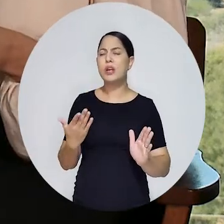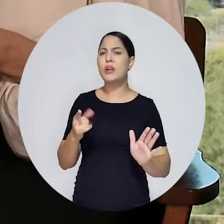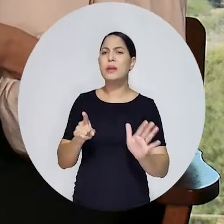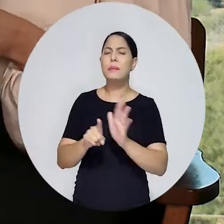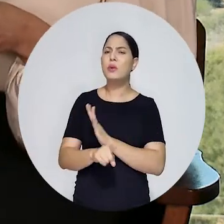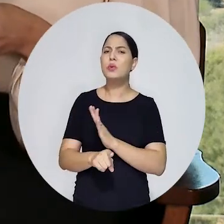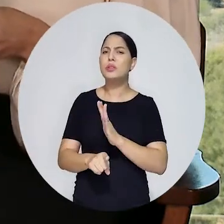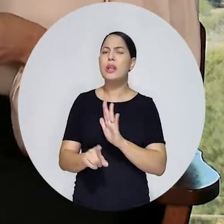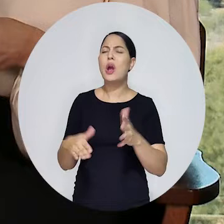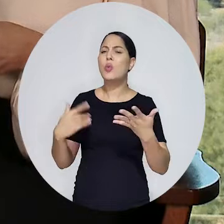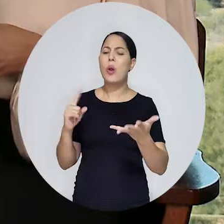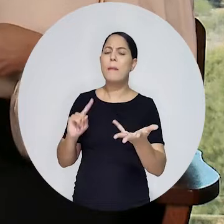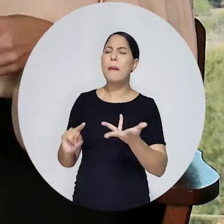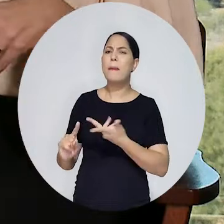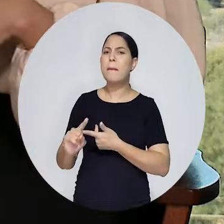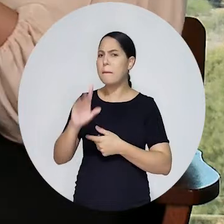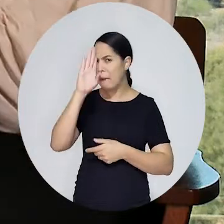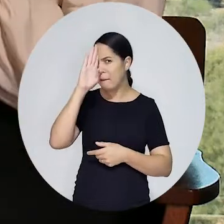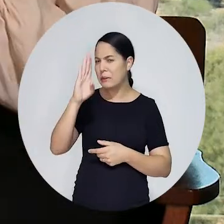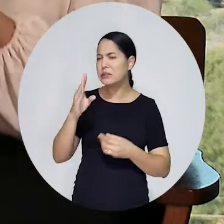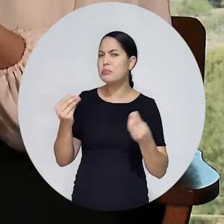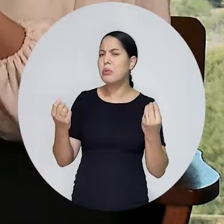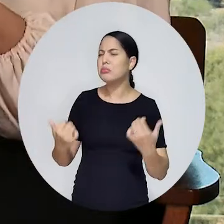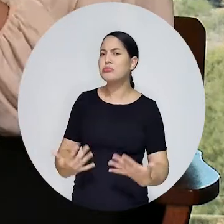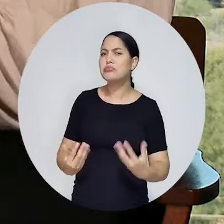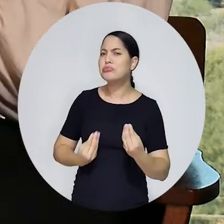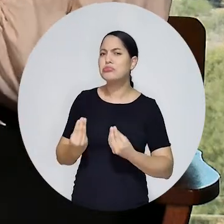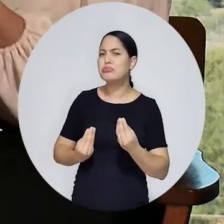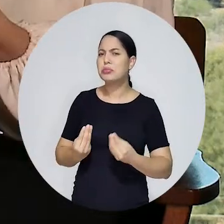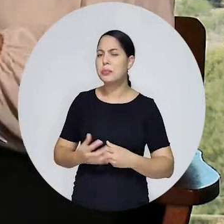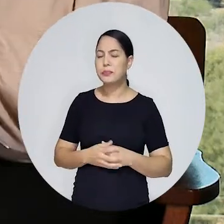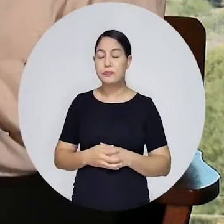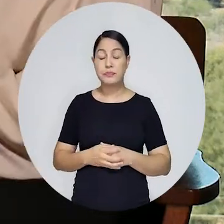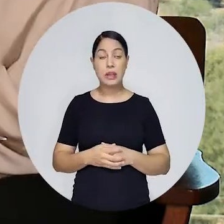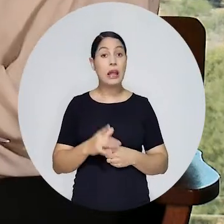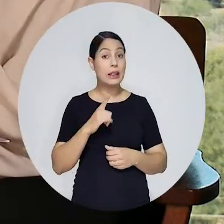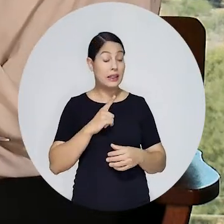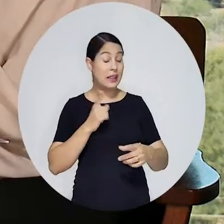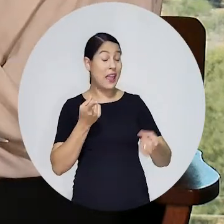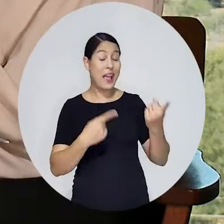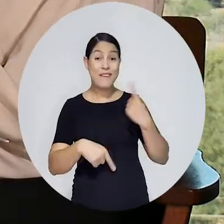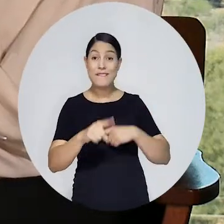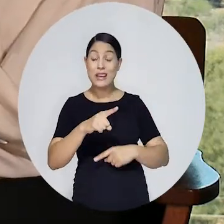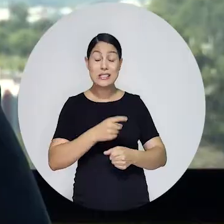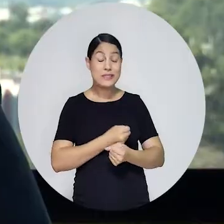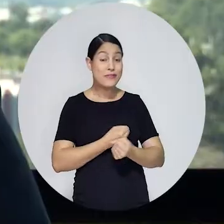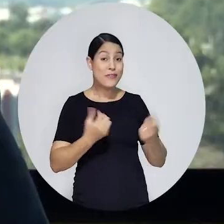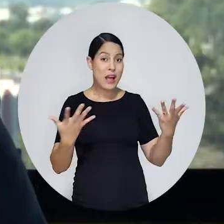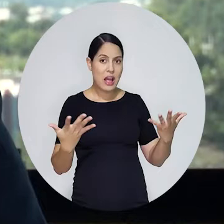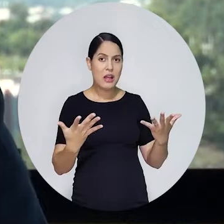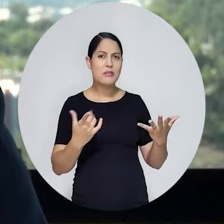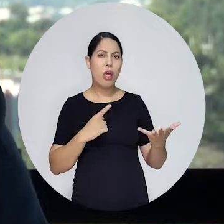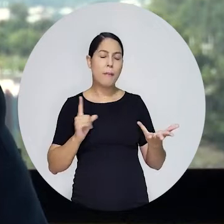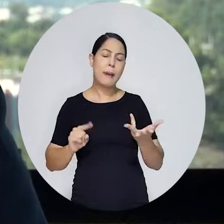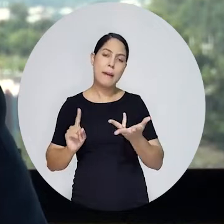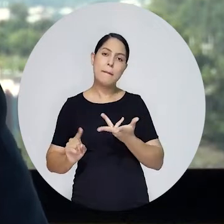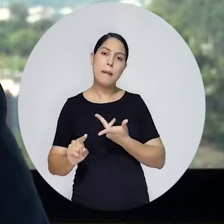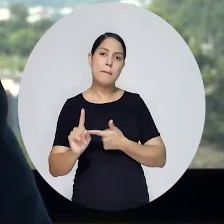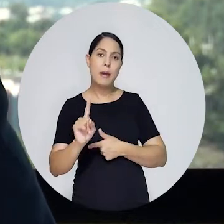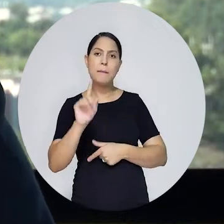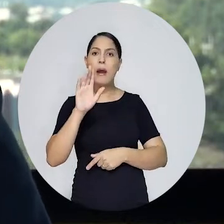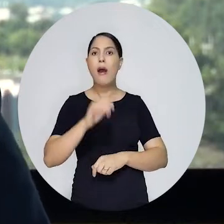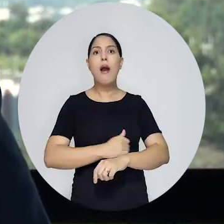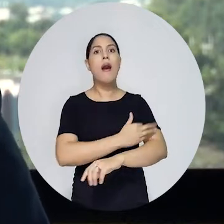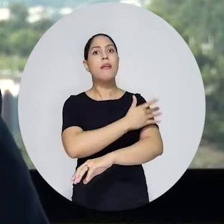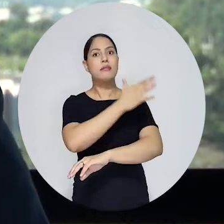prerrogativas da profissão, eu queria saber quais foram os principais pontos, o que é que a gente pode trazer aqui? São muitos avanços, nós poderíamos estar aqui